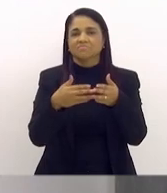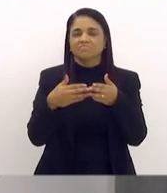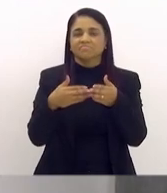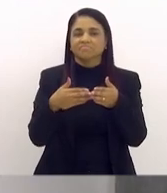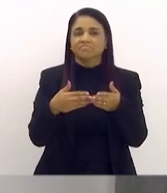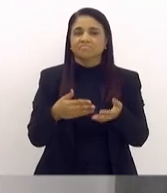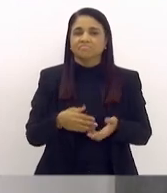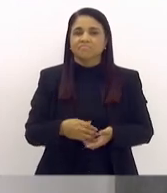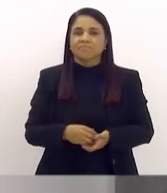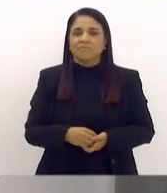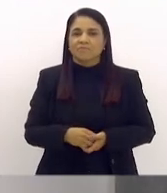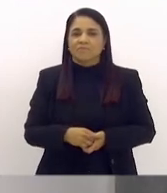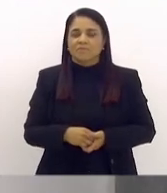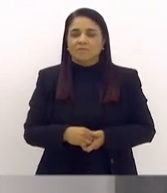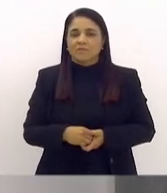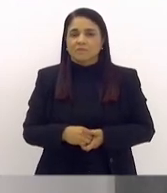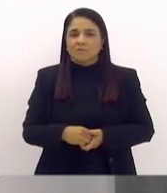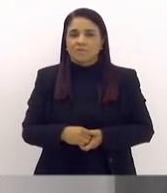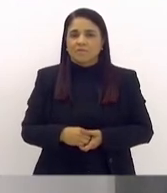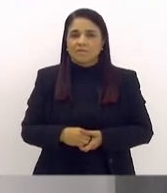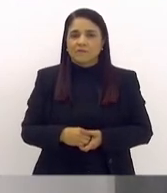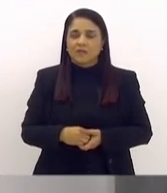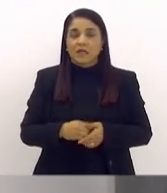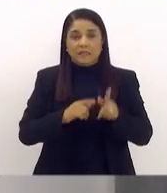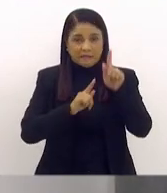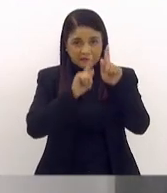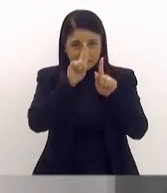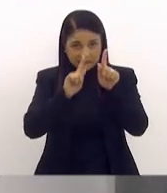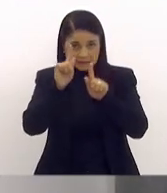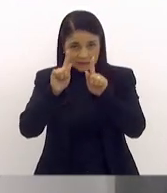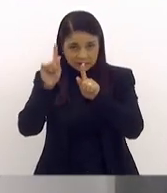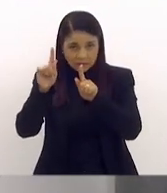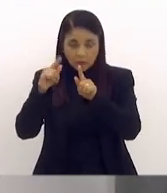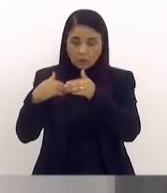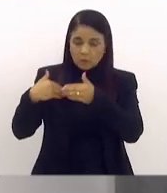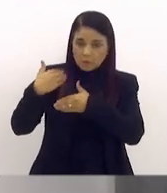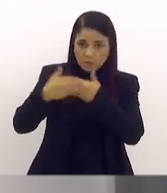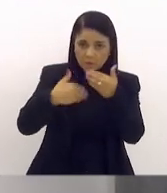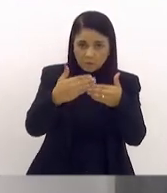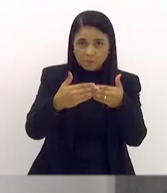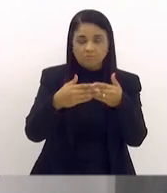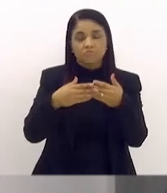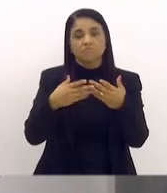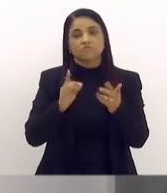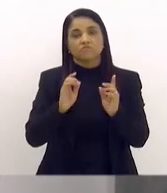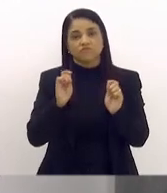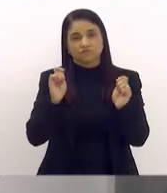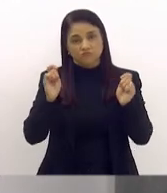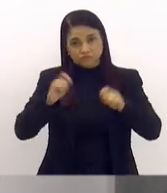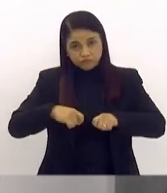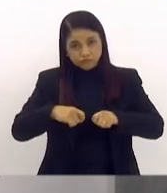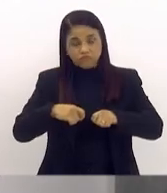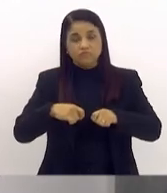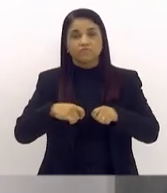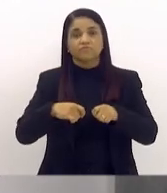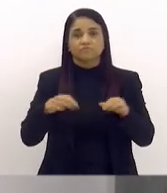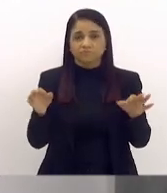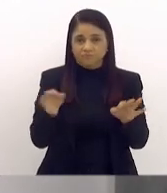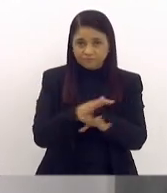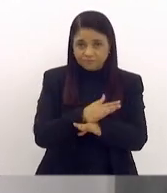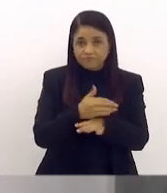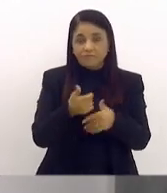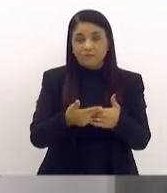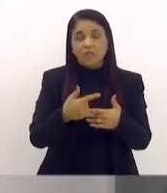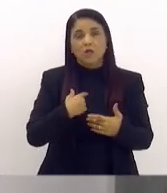é eh licitatórios forem postos no mercado que nós possamos trazer o